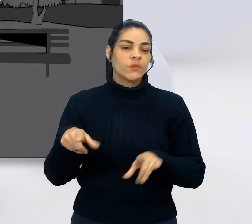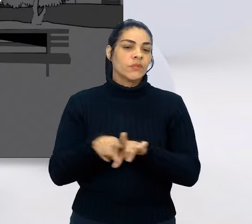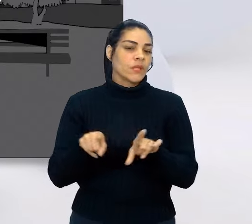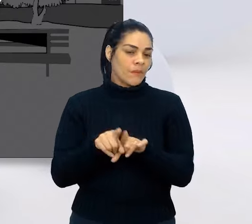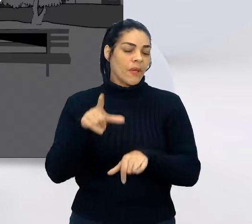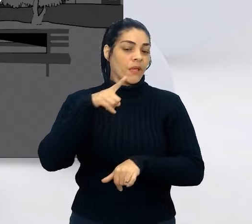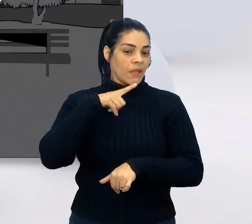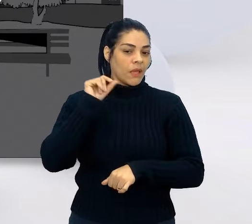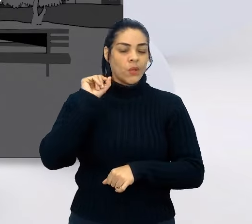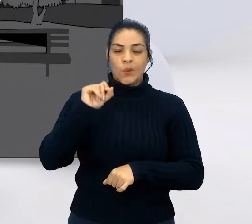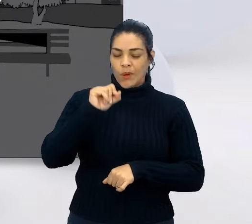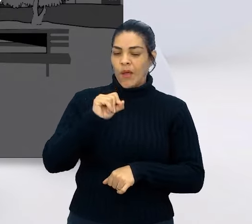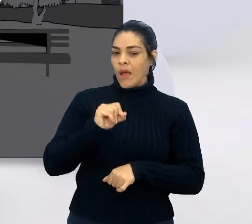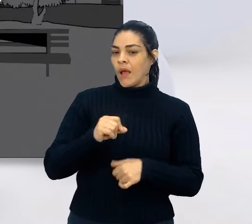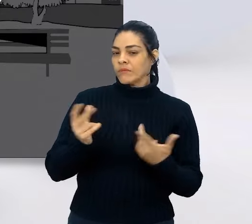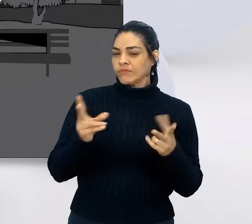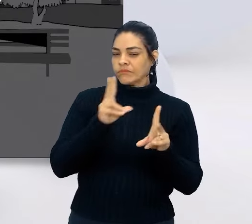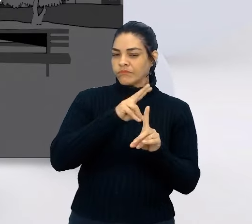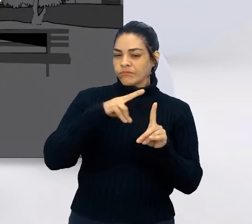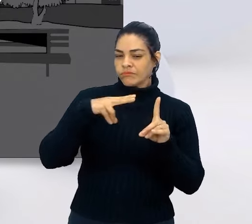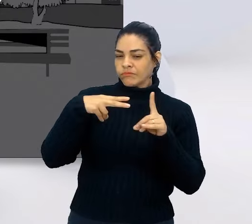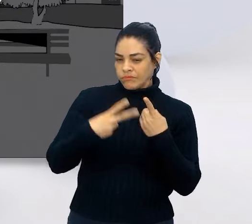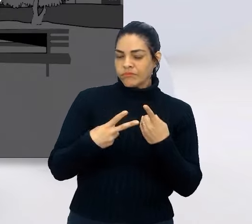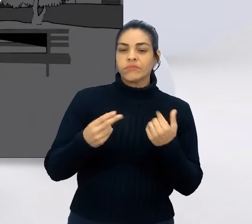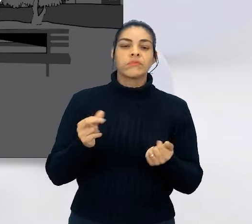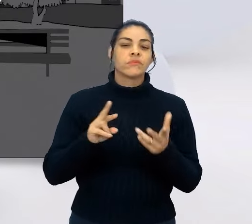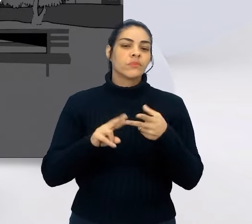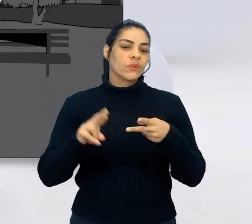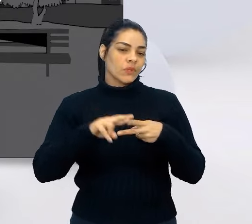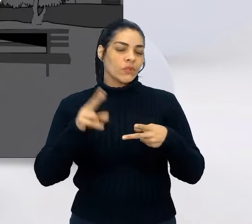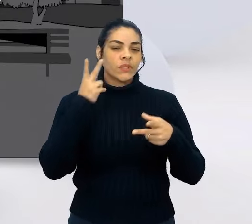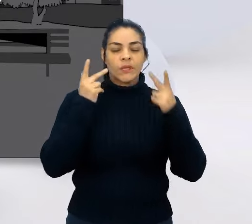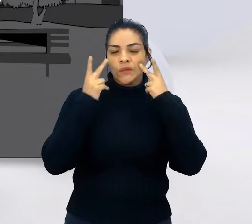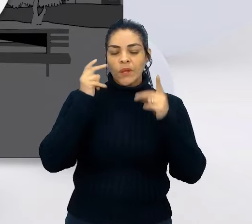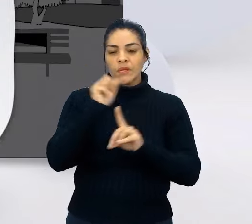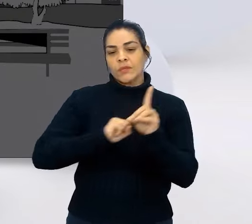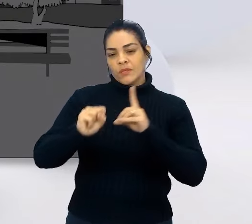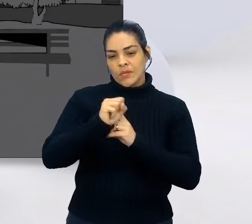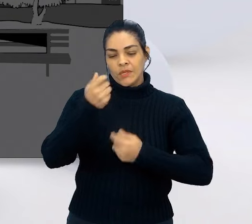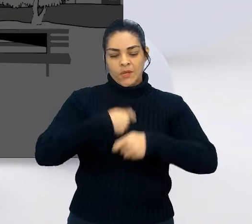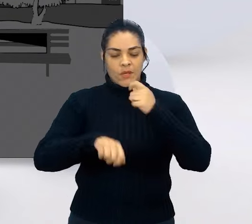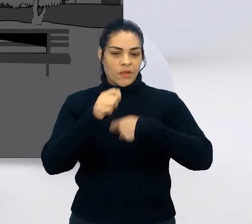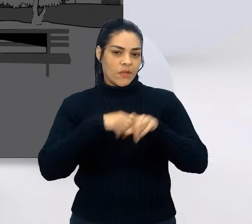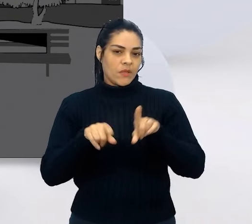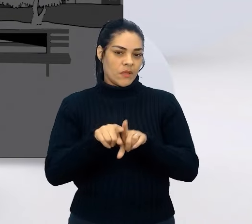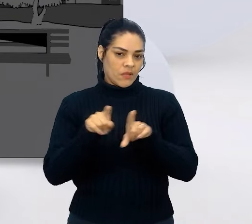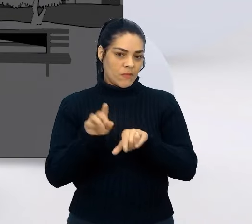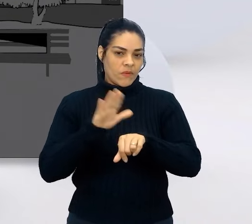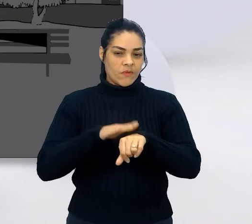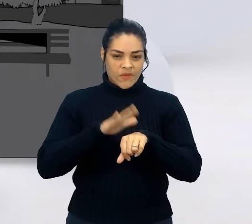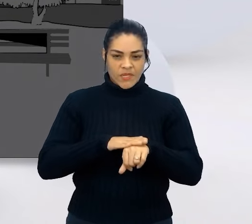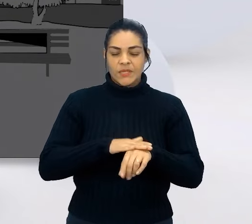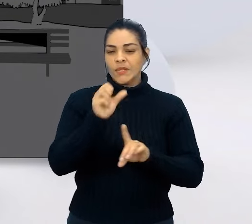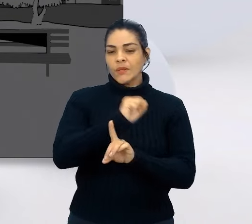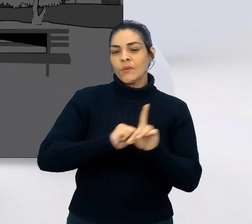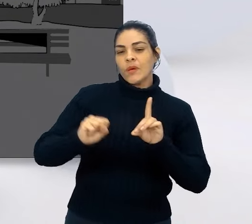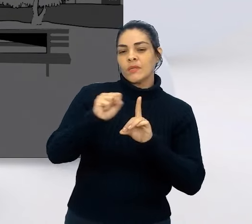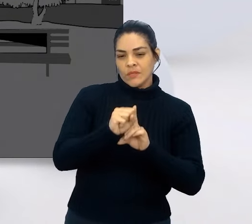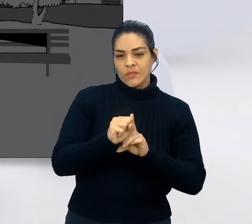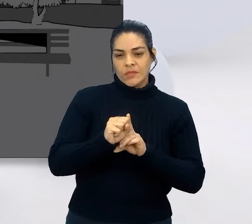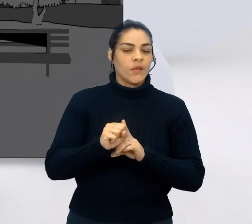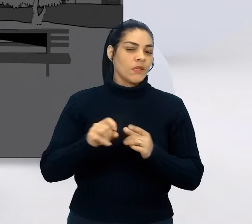chaves, como os aspectos de recursos naturais, sociais e econômicos, mobilizando a sociedade em prol da busca